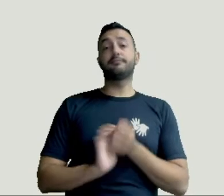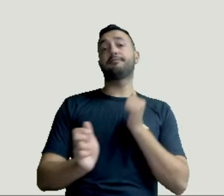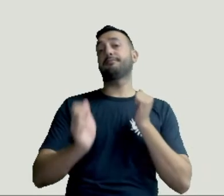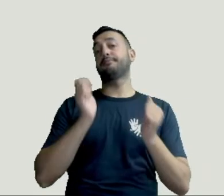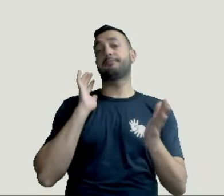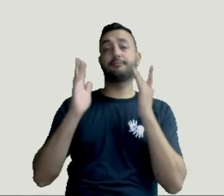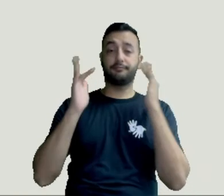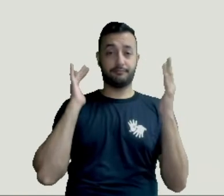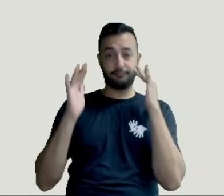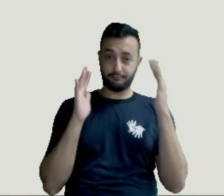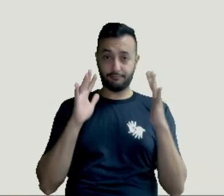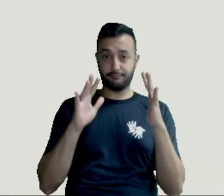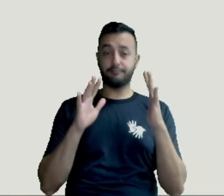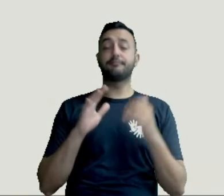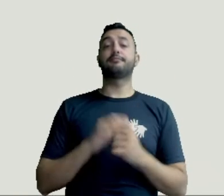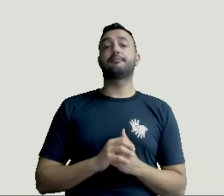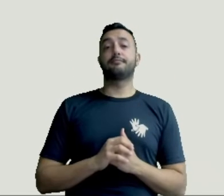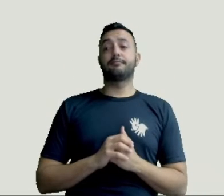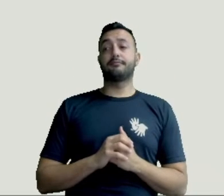velocidade média, tá?